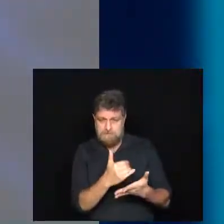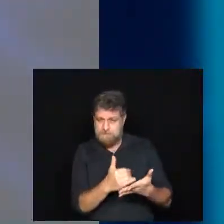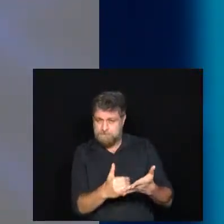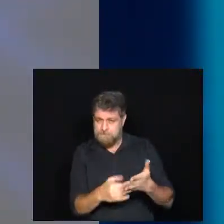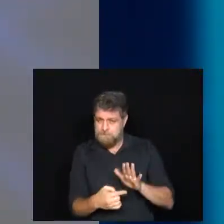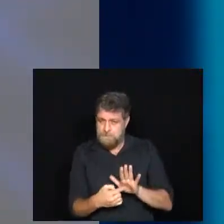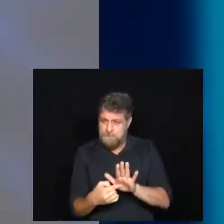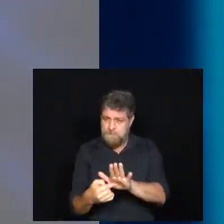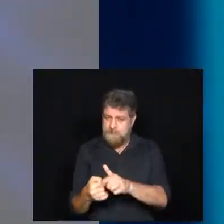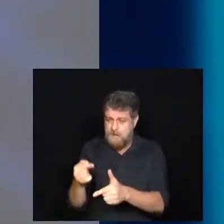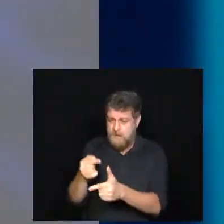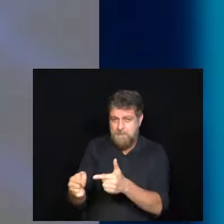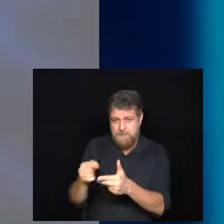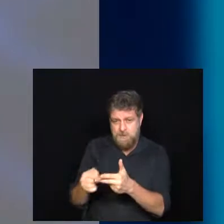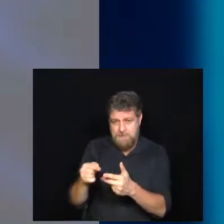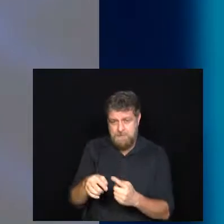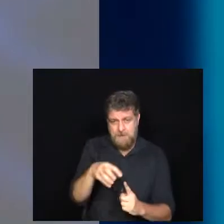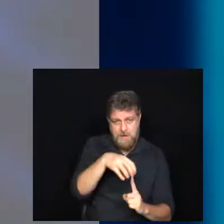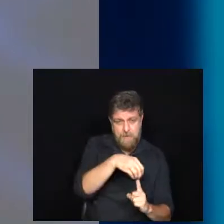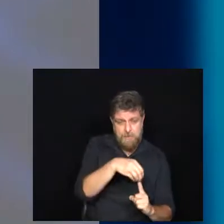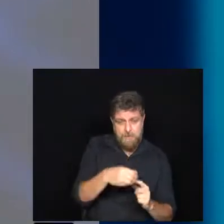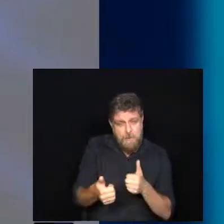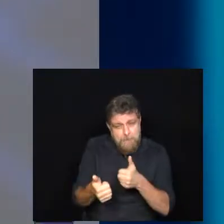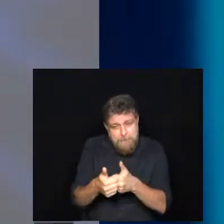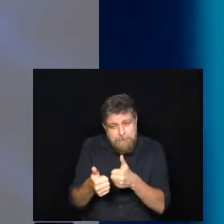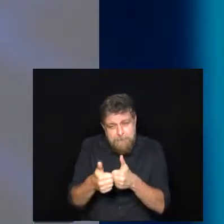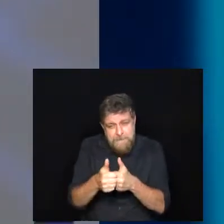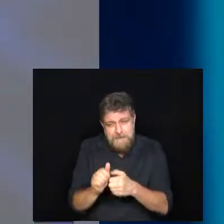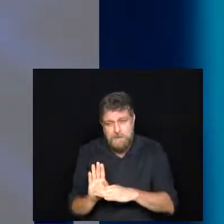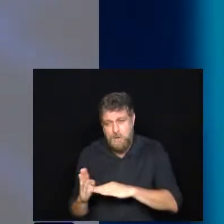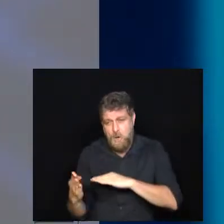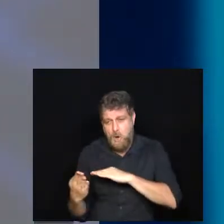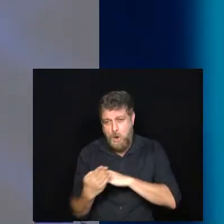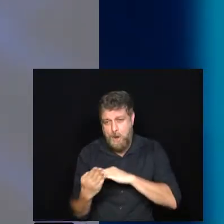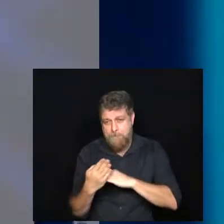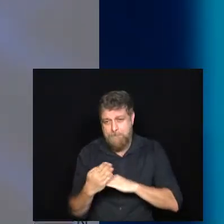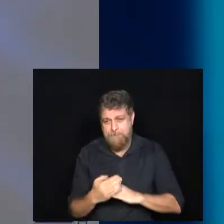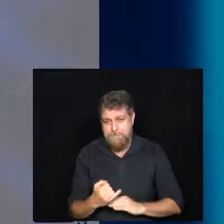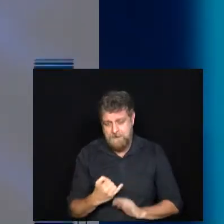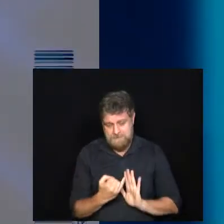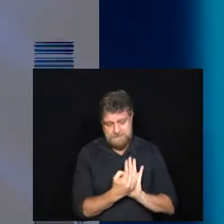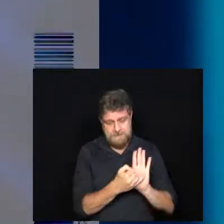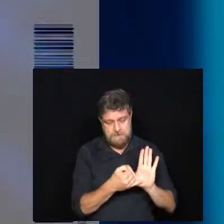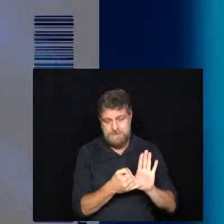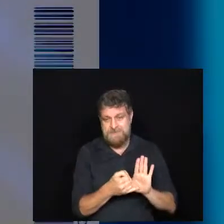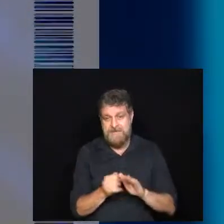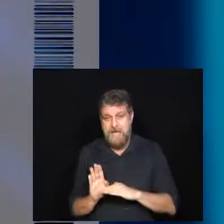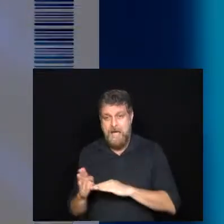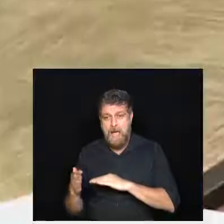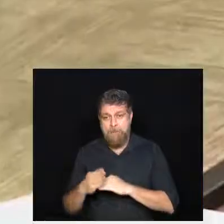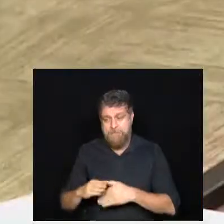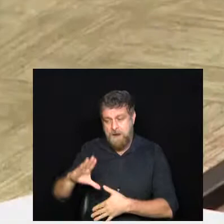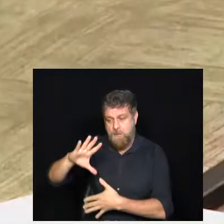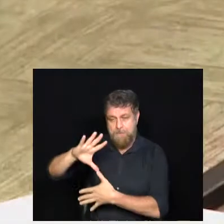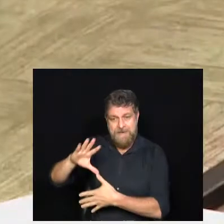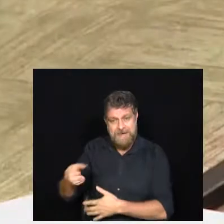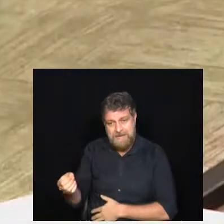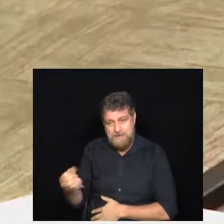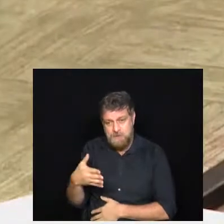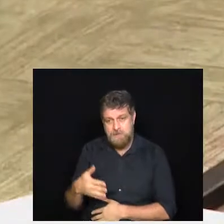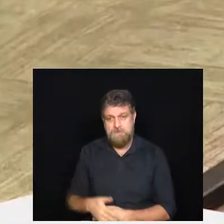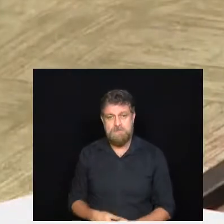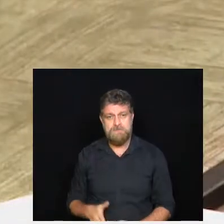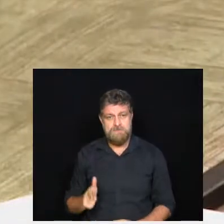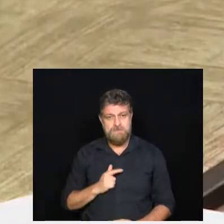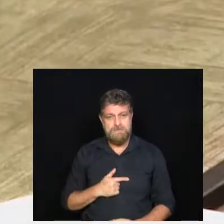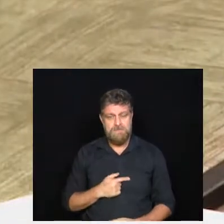indica problemas nos pontos que ficam próximos dos bairros Jardim São José e Jardim Nova América. Com certeza, em período